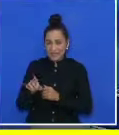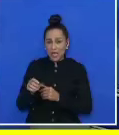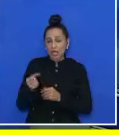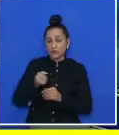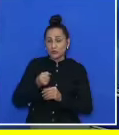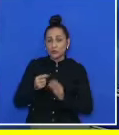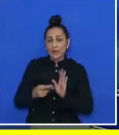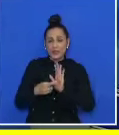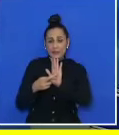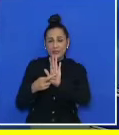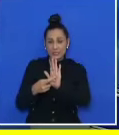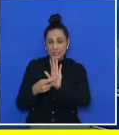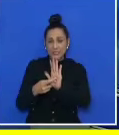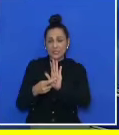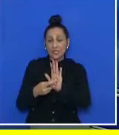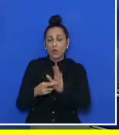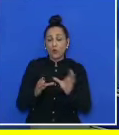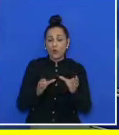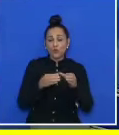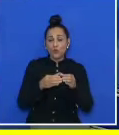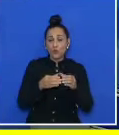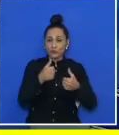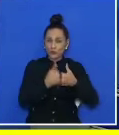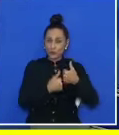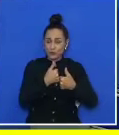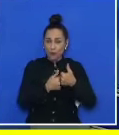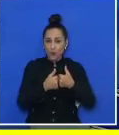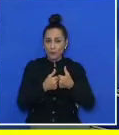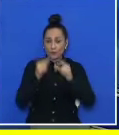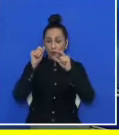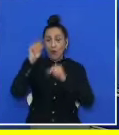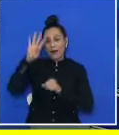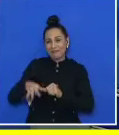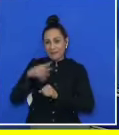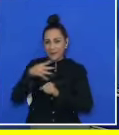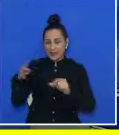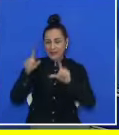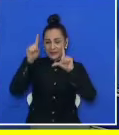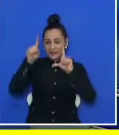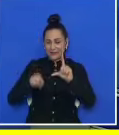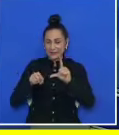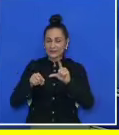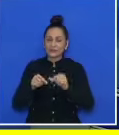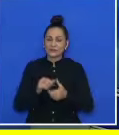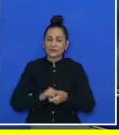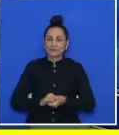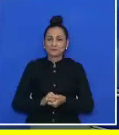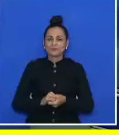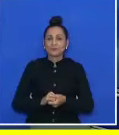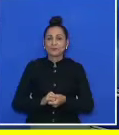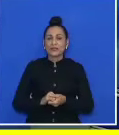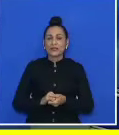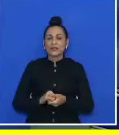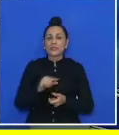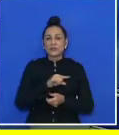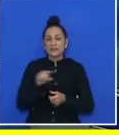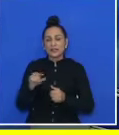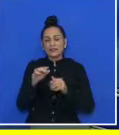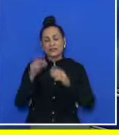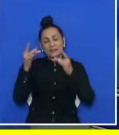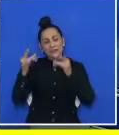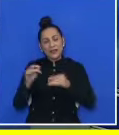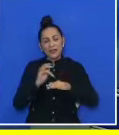de futebol, conforme a tabela de times exposta na tela da TV. Você observando cada detalhe por meio dos perfis da